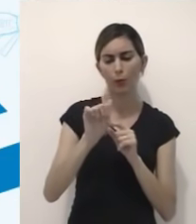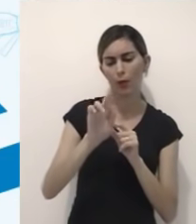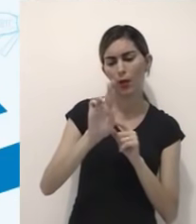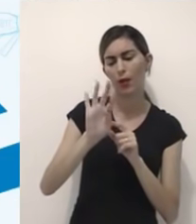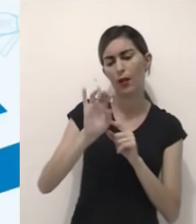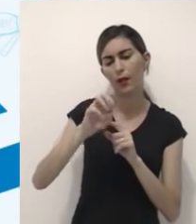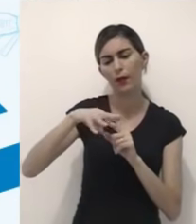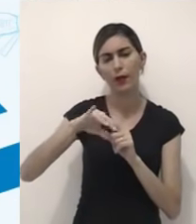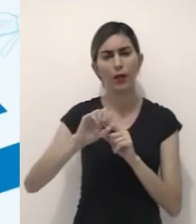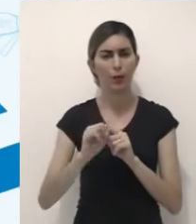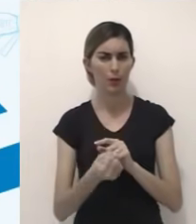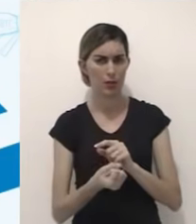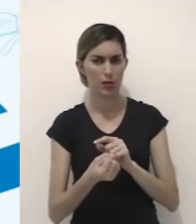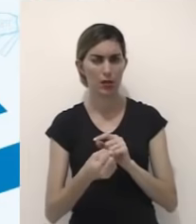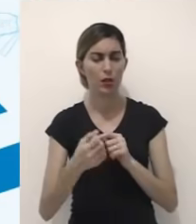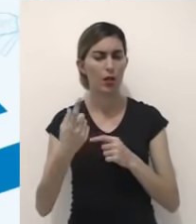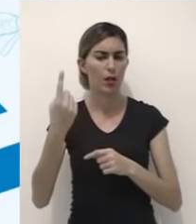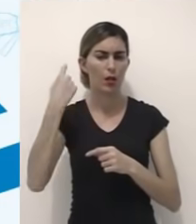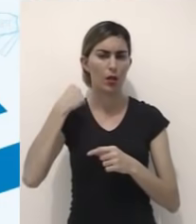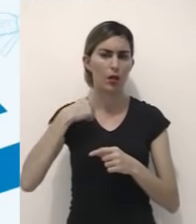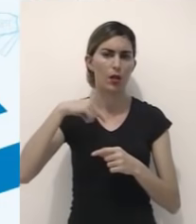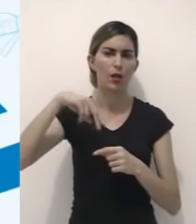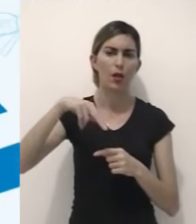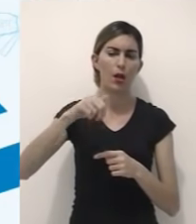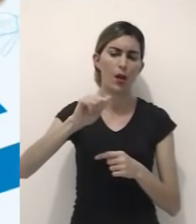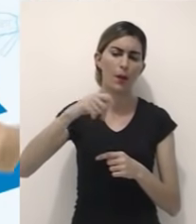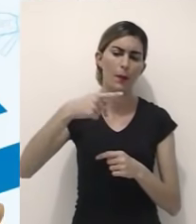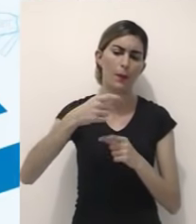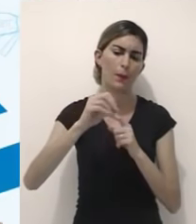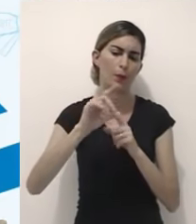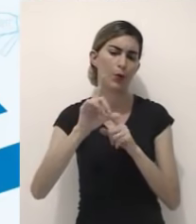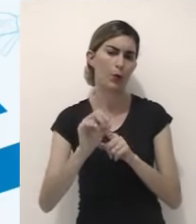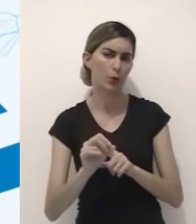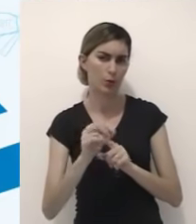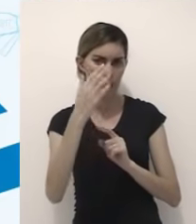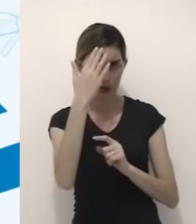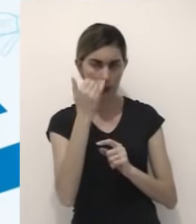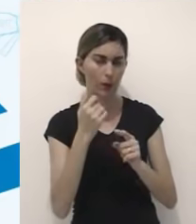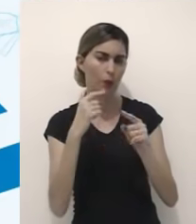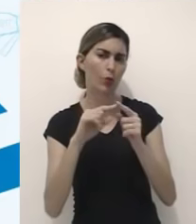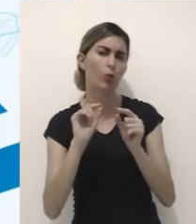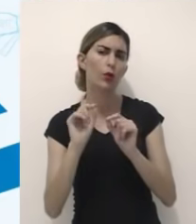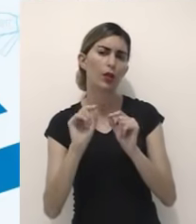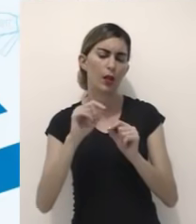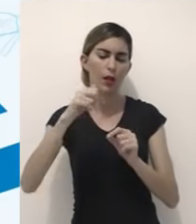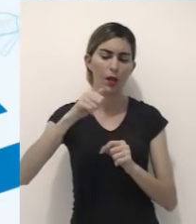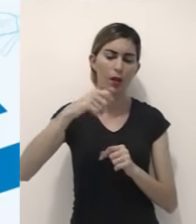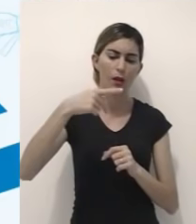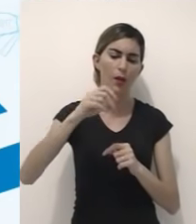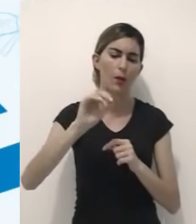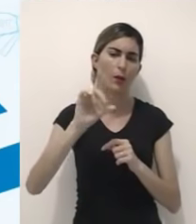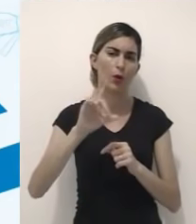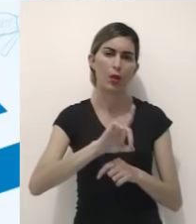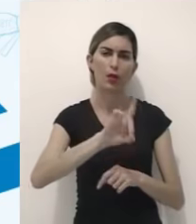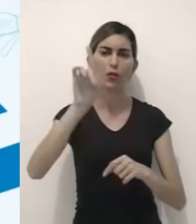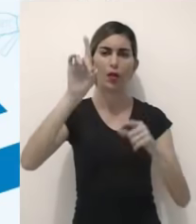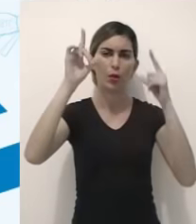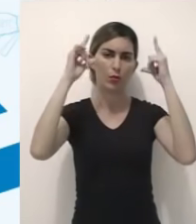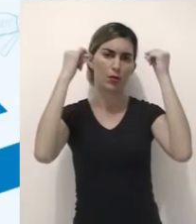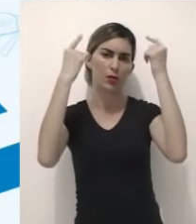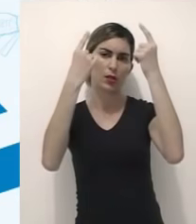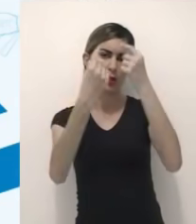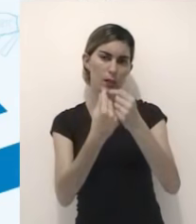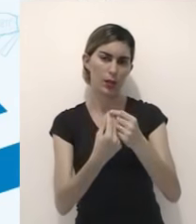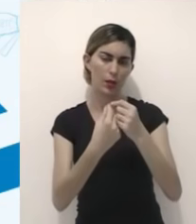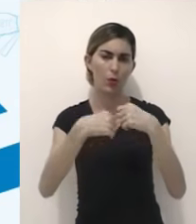dessa missão é Artemis? A missão anterior era missão Apolo. Vocês sabem o que é Apolo? Apolo foi um